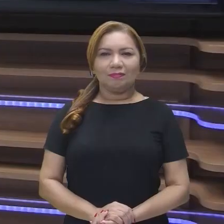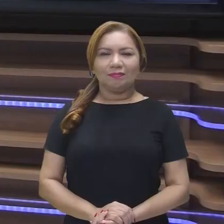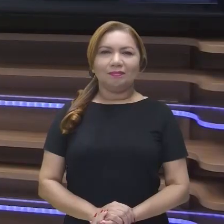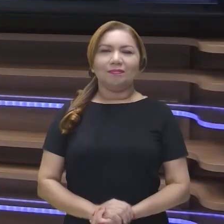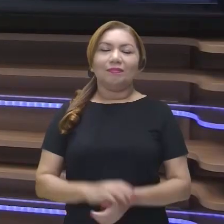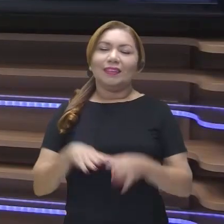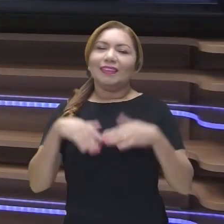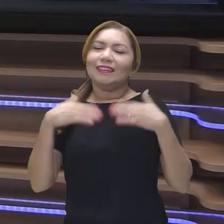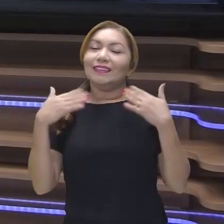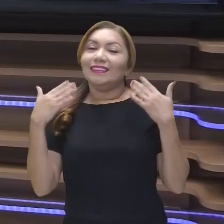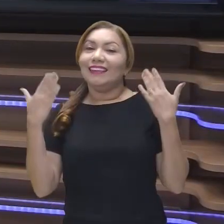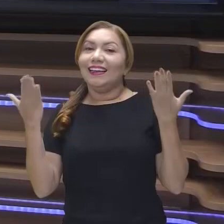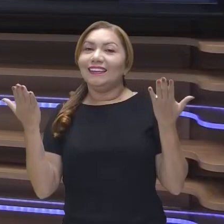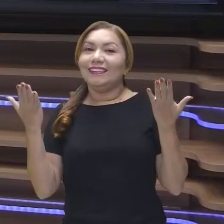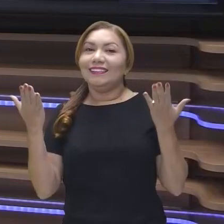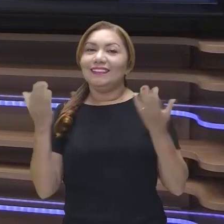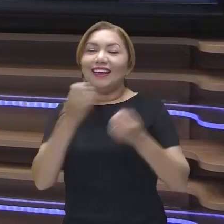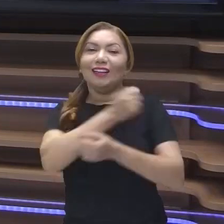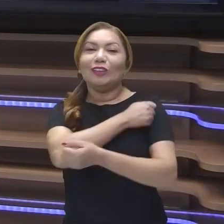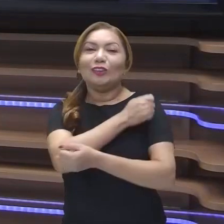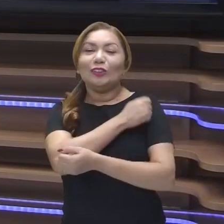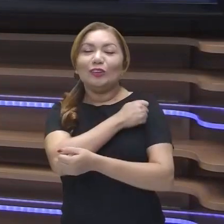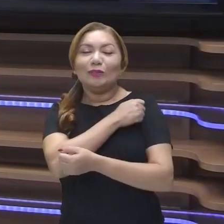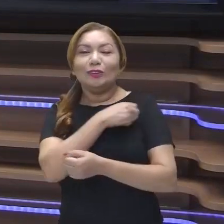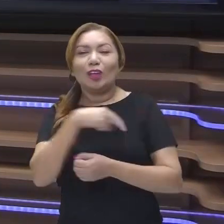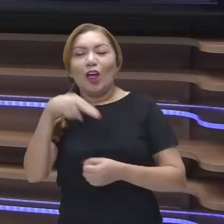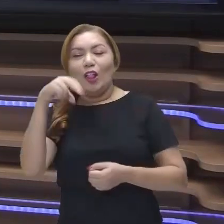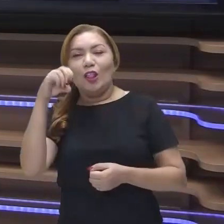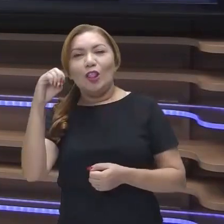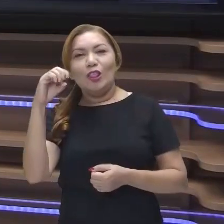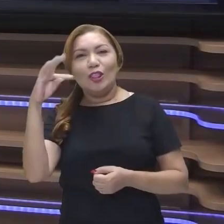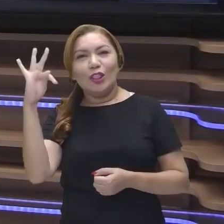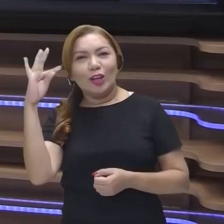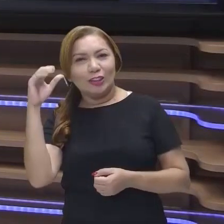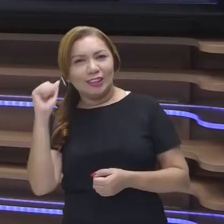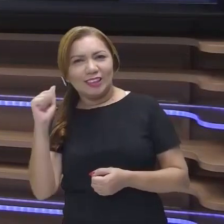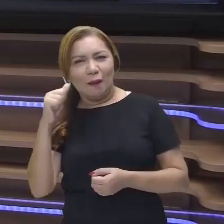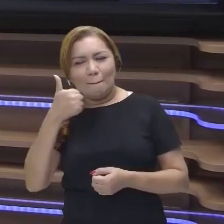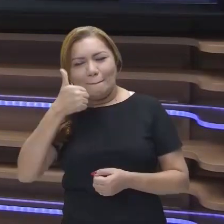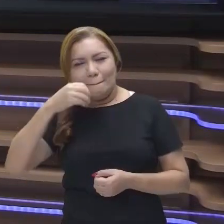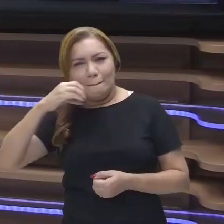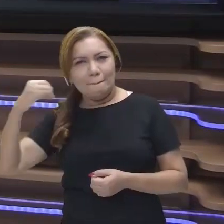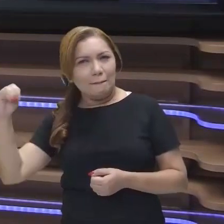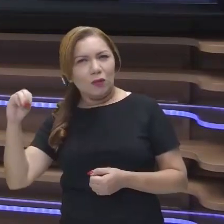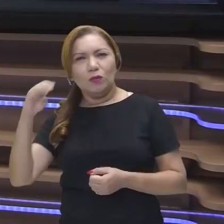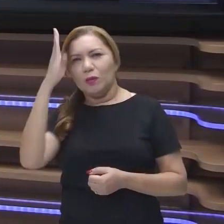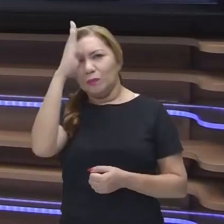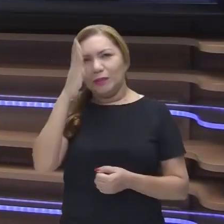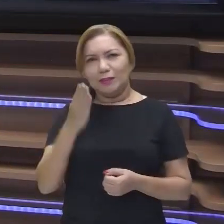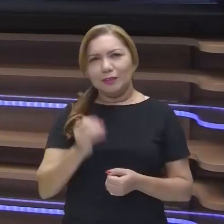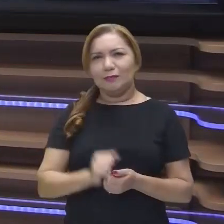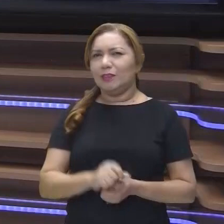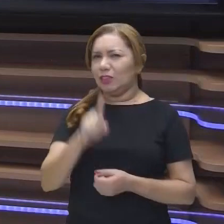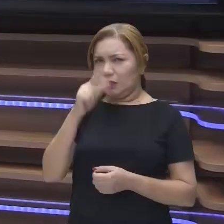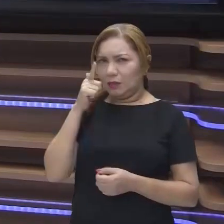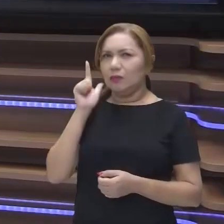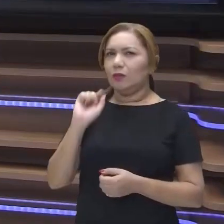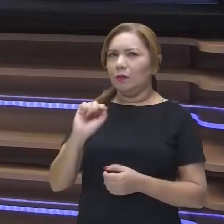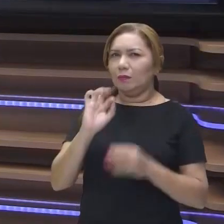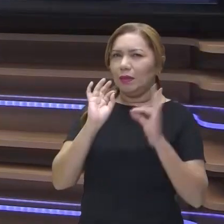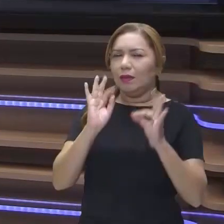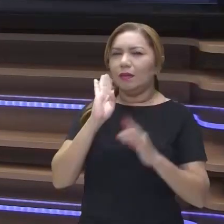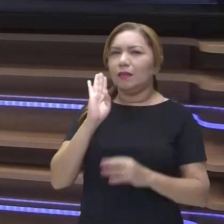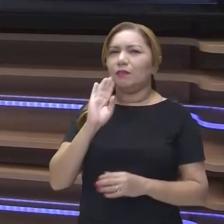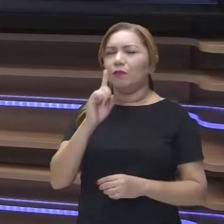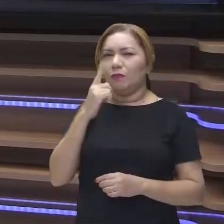E aí, alunos, nota 10, nota 1000 do meu Brasil, todo mundo acertou, resolveu aí, beleza, agora a gente vai saber